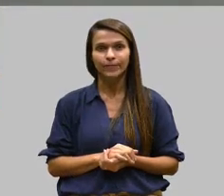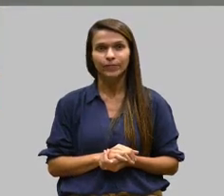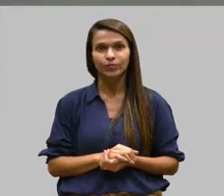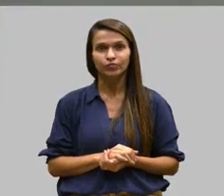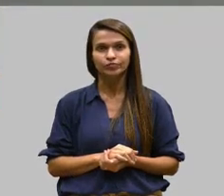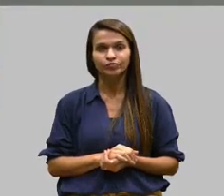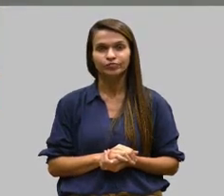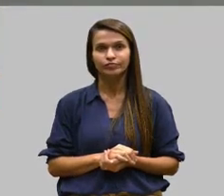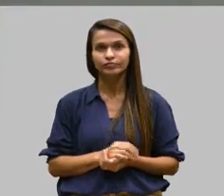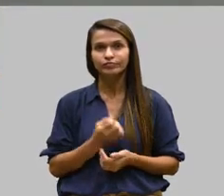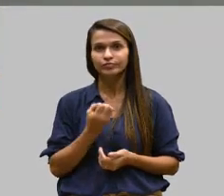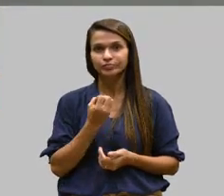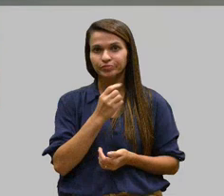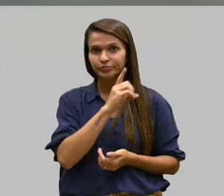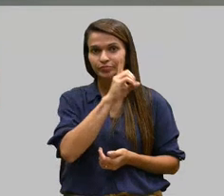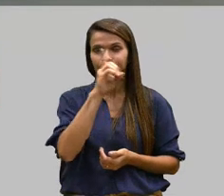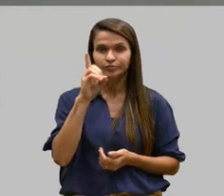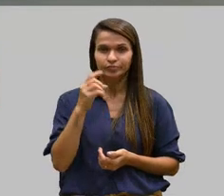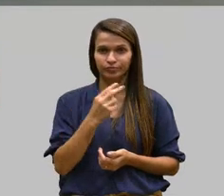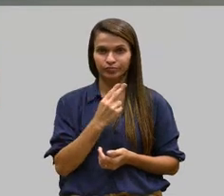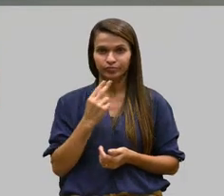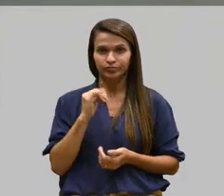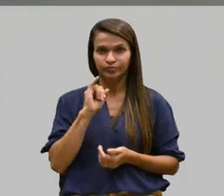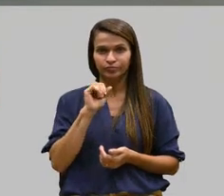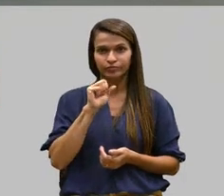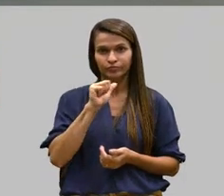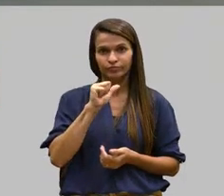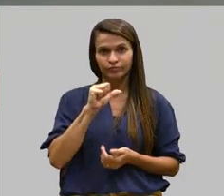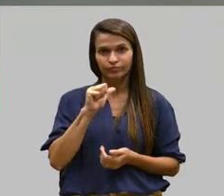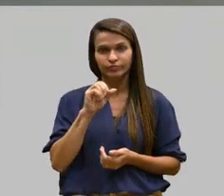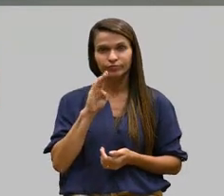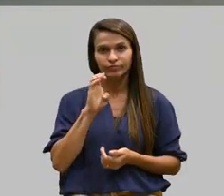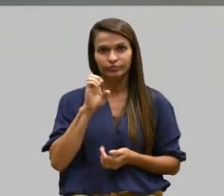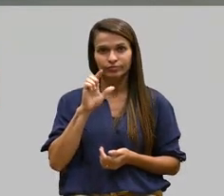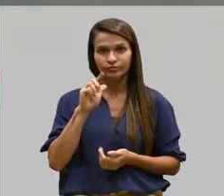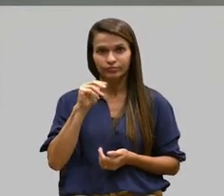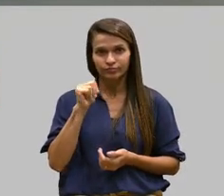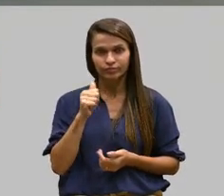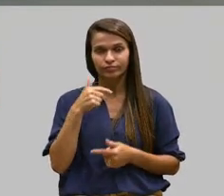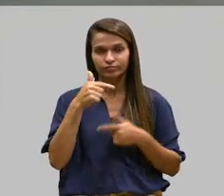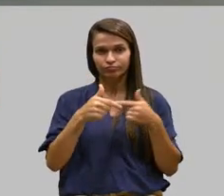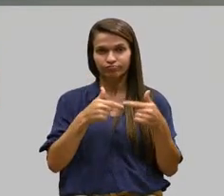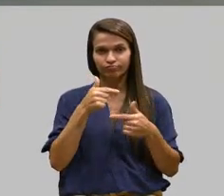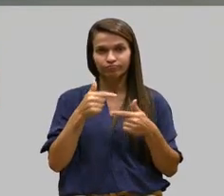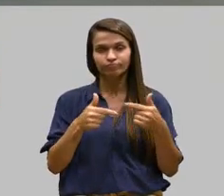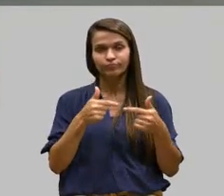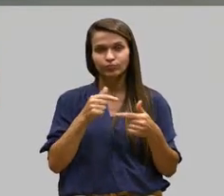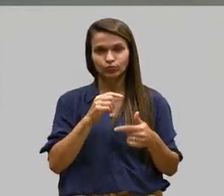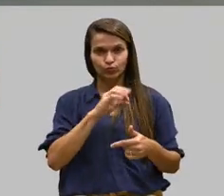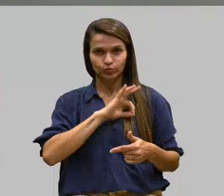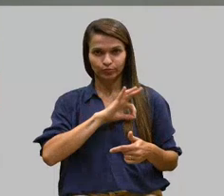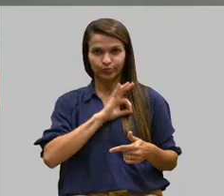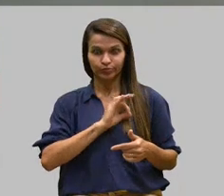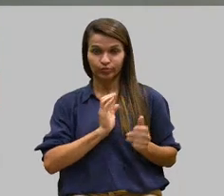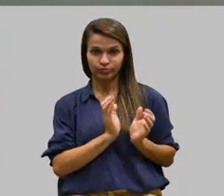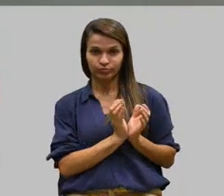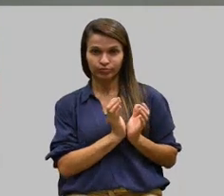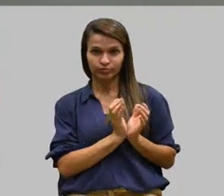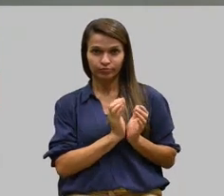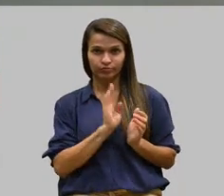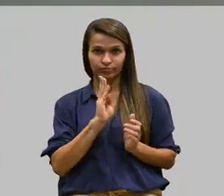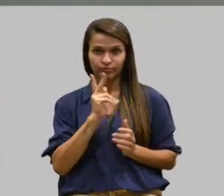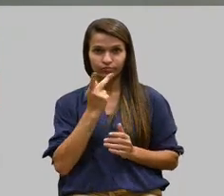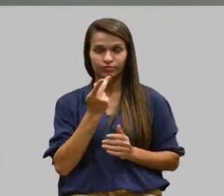Bom dia meu nome é Isabela eu sou gerente do trabalho empregue e renda da APAE de Belo Horizonte eu gostaria de colocar